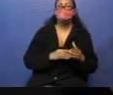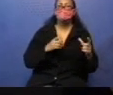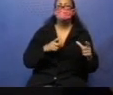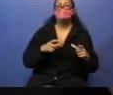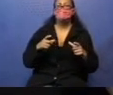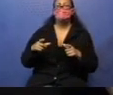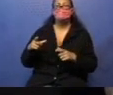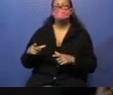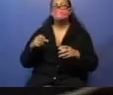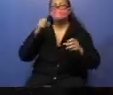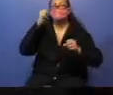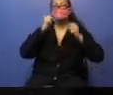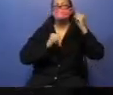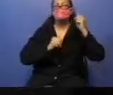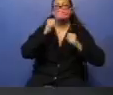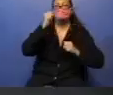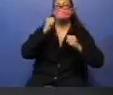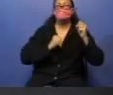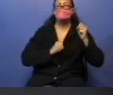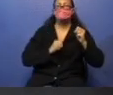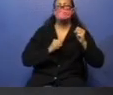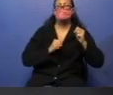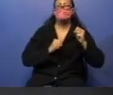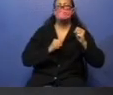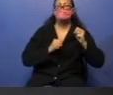as fábricas que mexem com os nossos